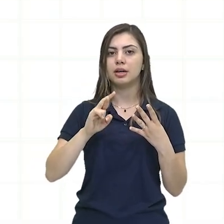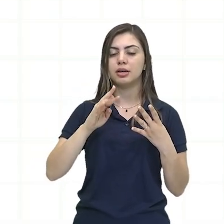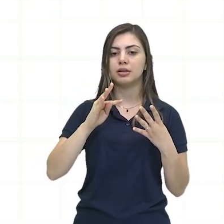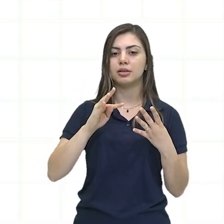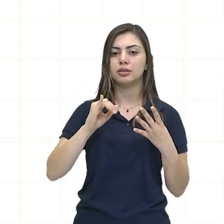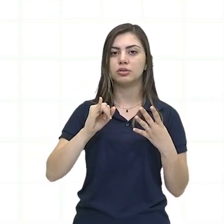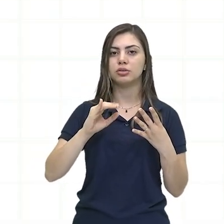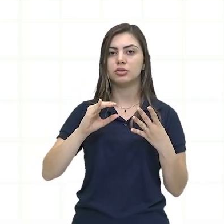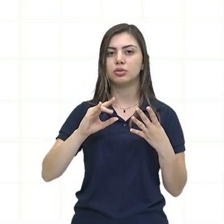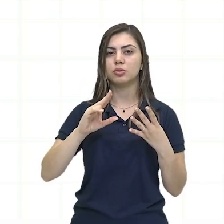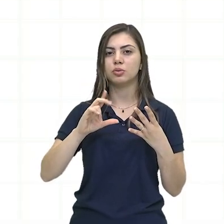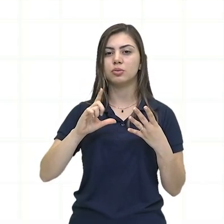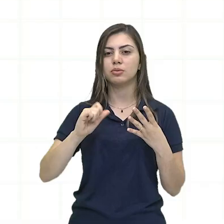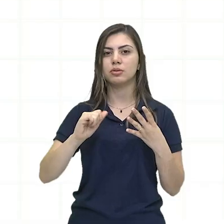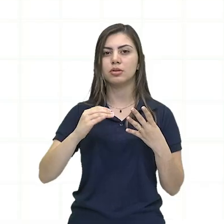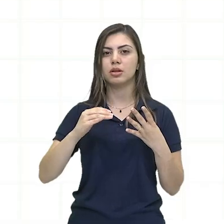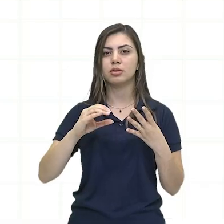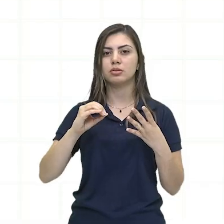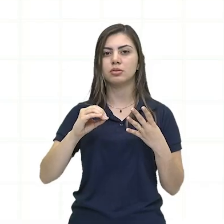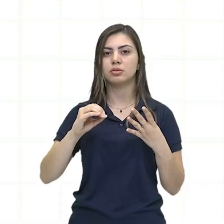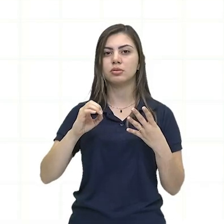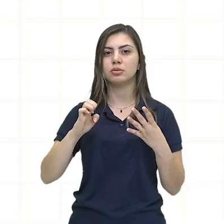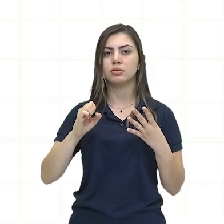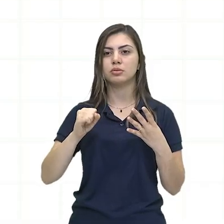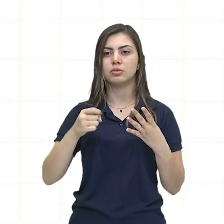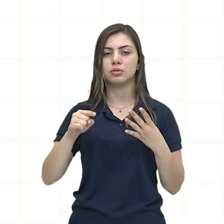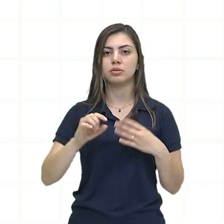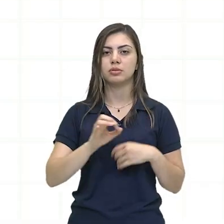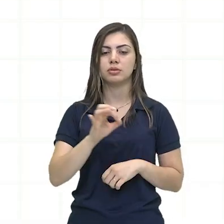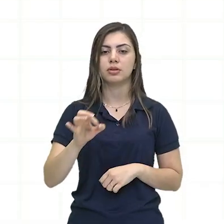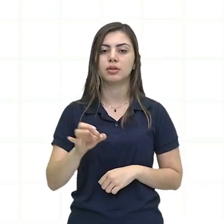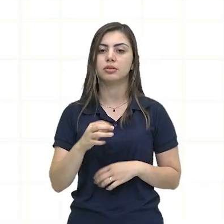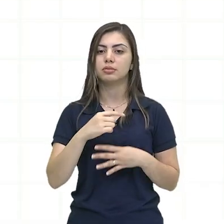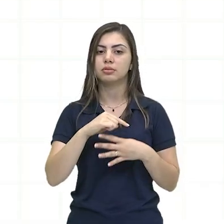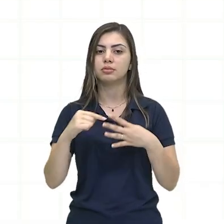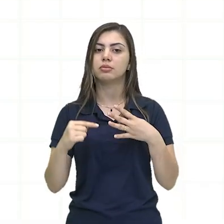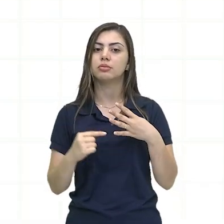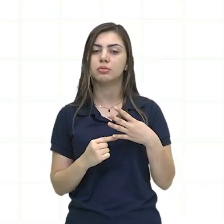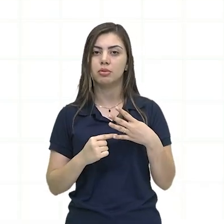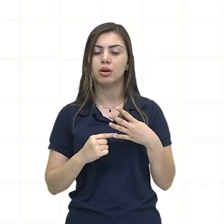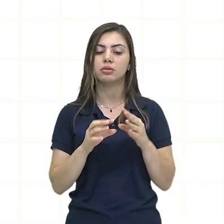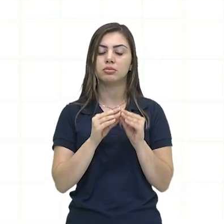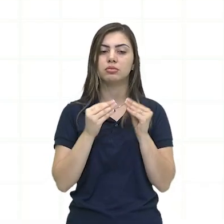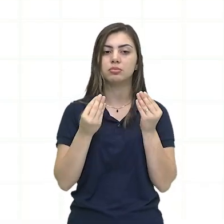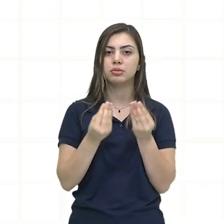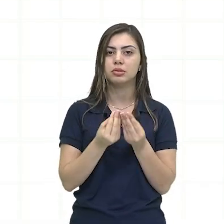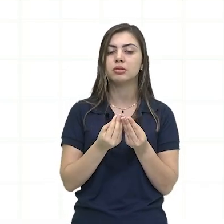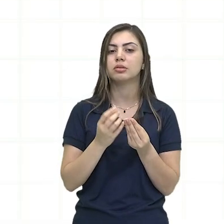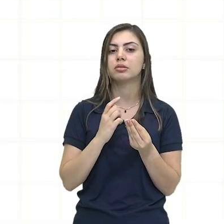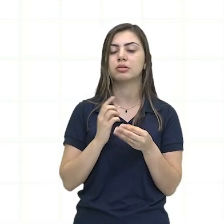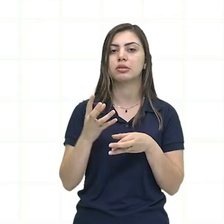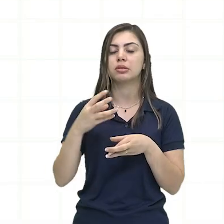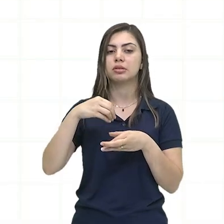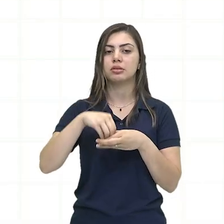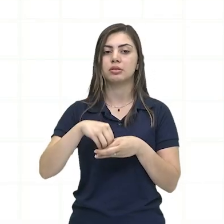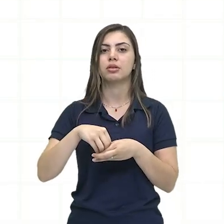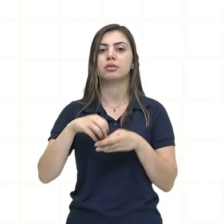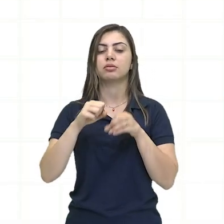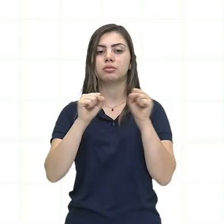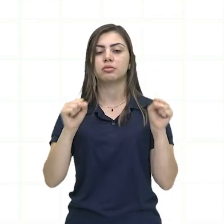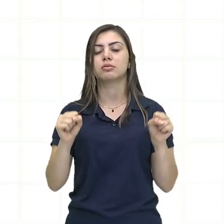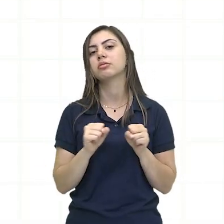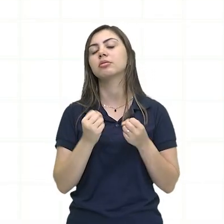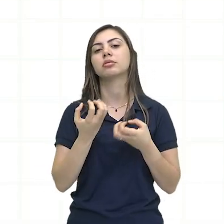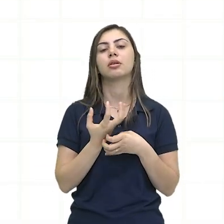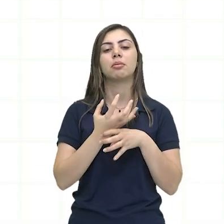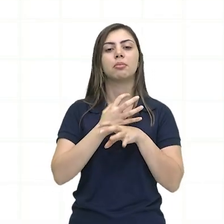O sistema esquelético ele vai ter esse componente. Alguns desses componentes aí, eles vão estar também presentes em outros sistemas,